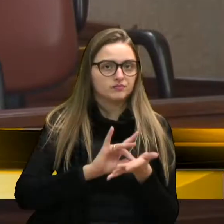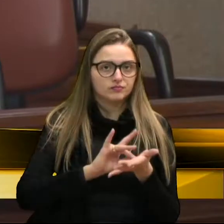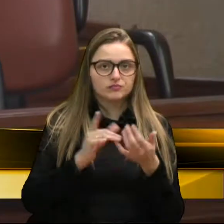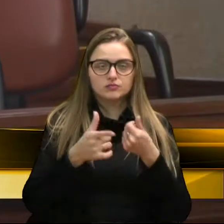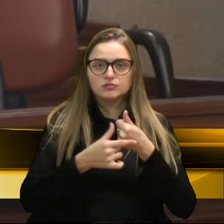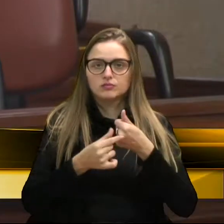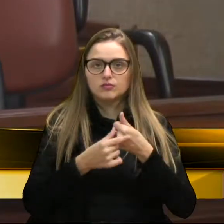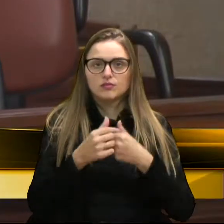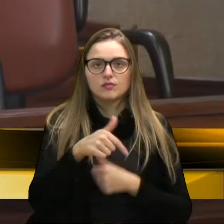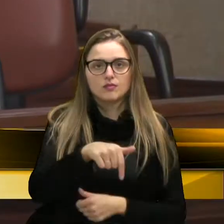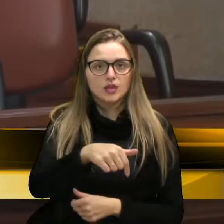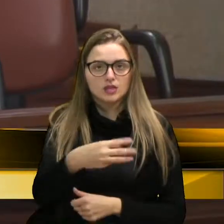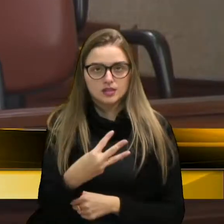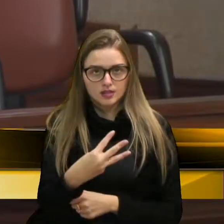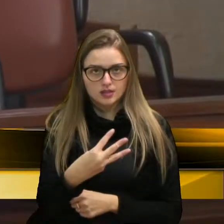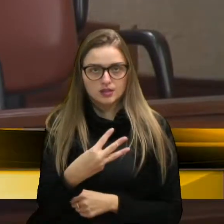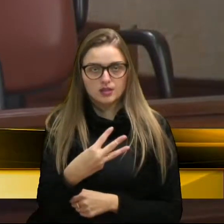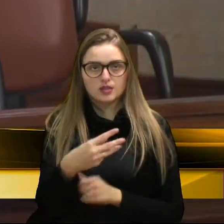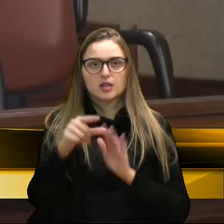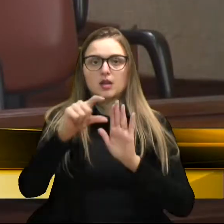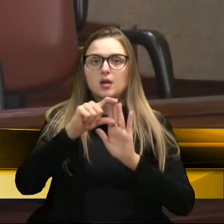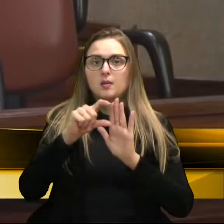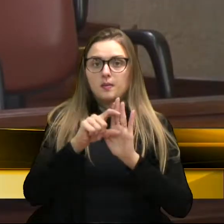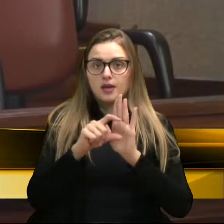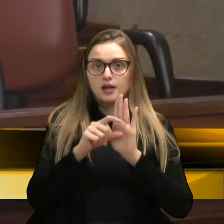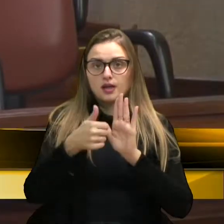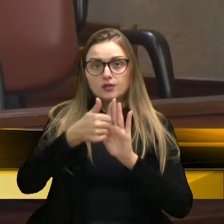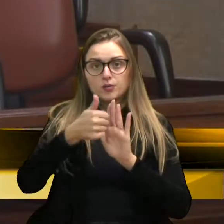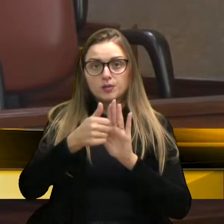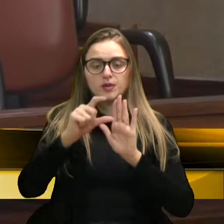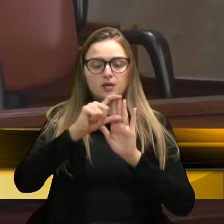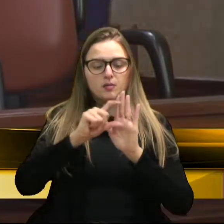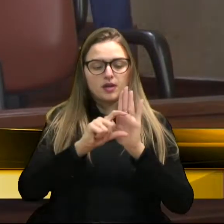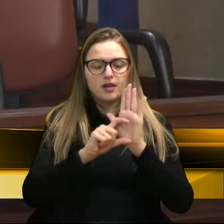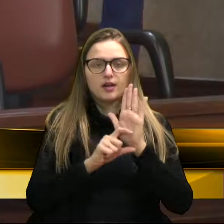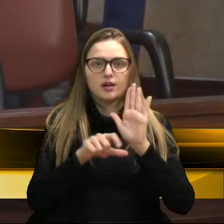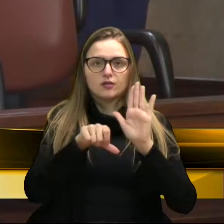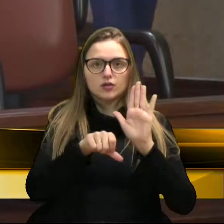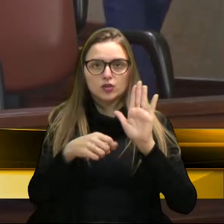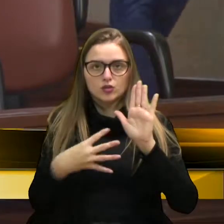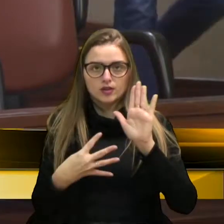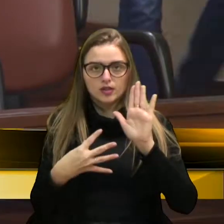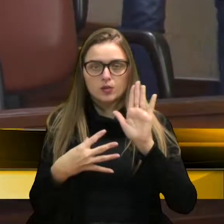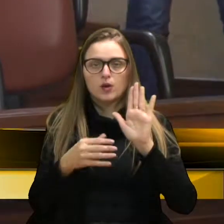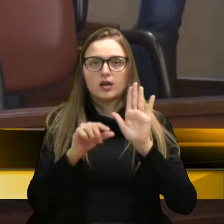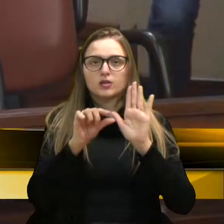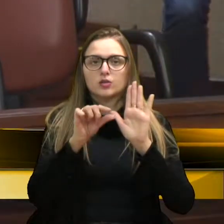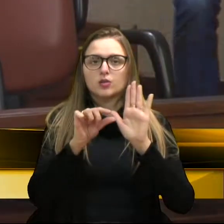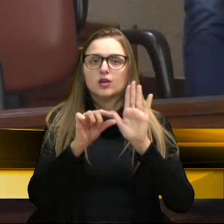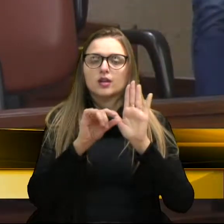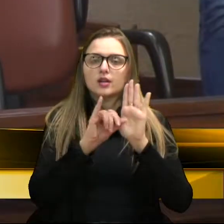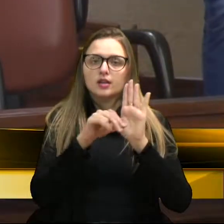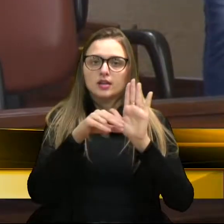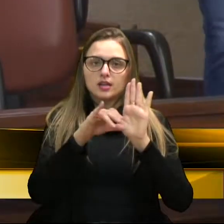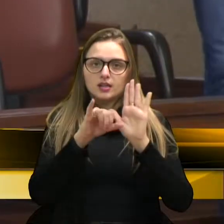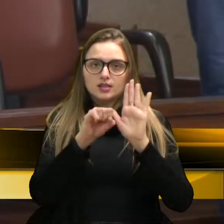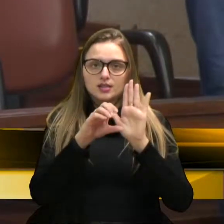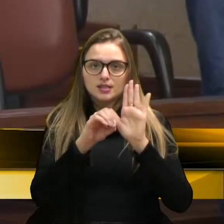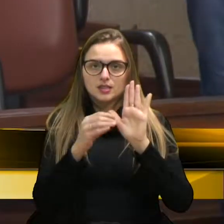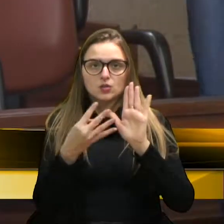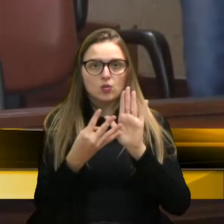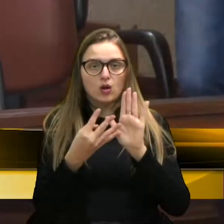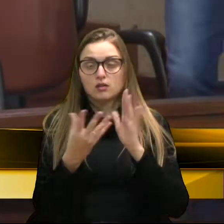artigos 73, parágrafo 1º e 94, inciso 4º, possibilita que o prefeito